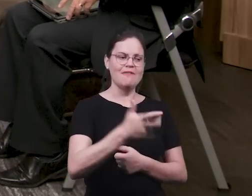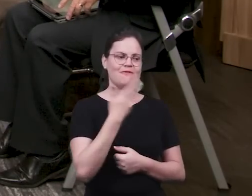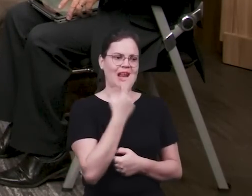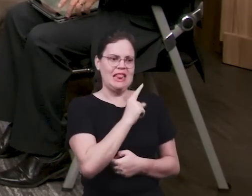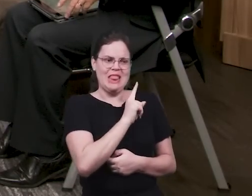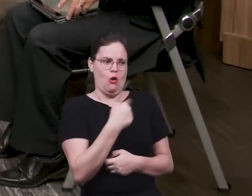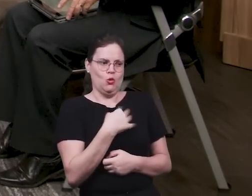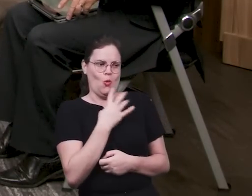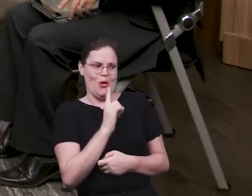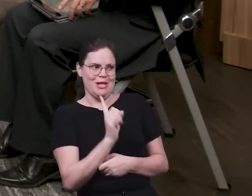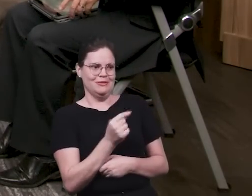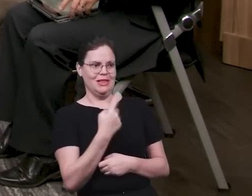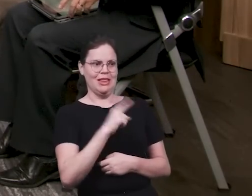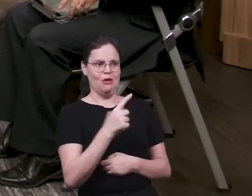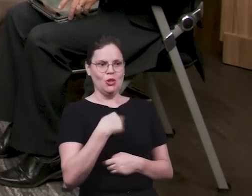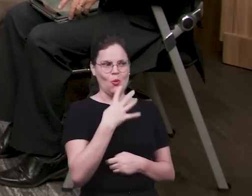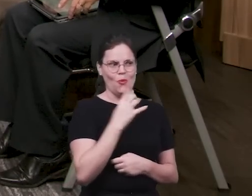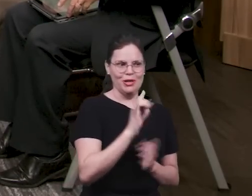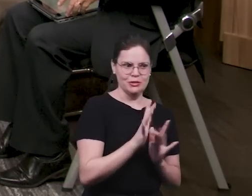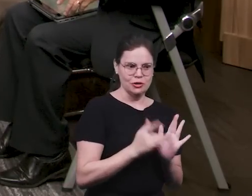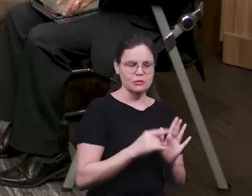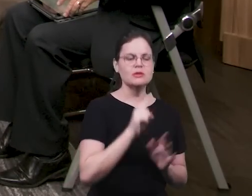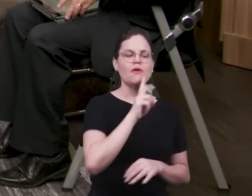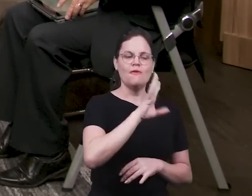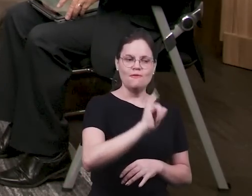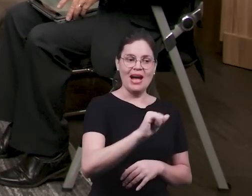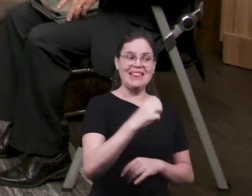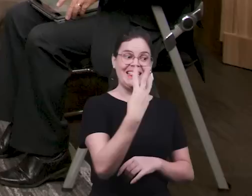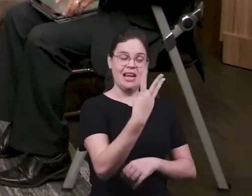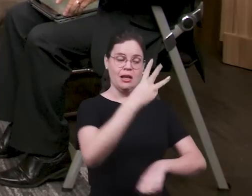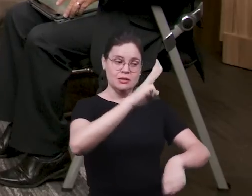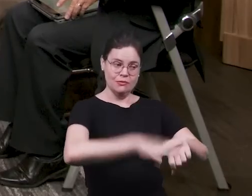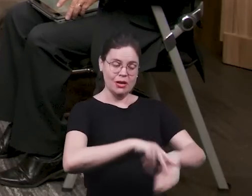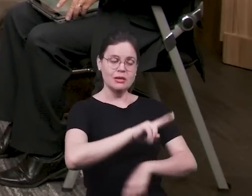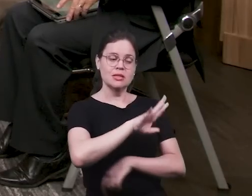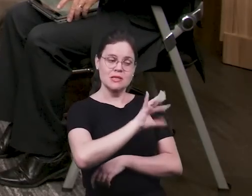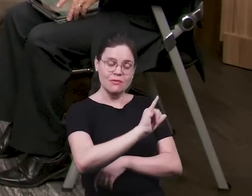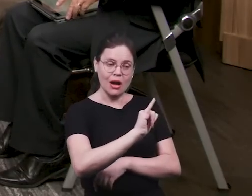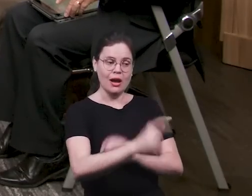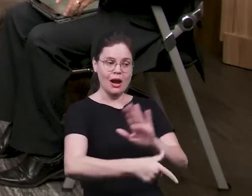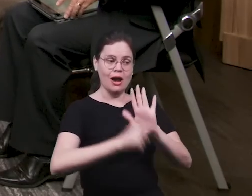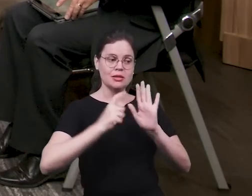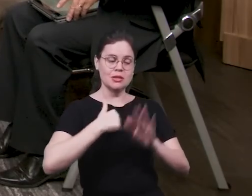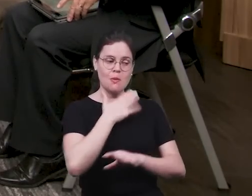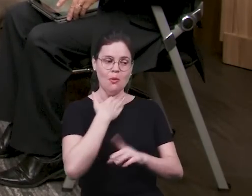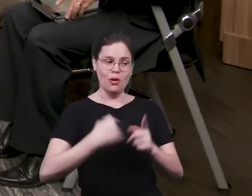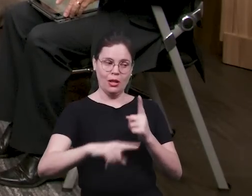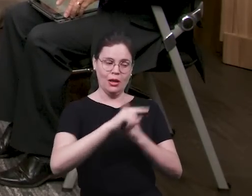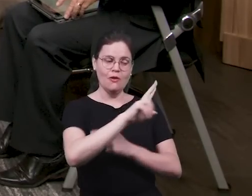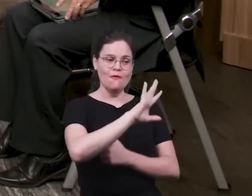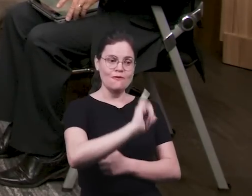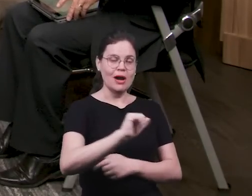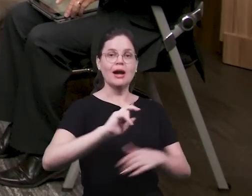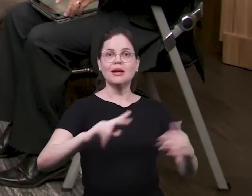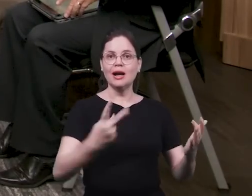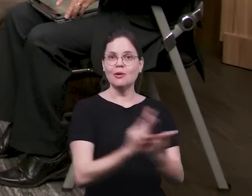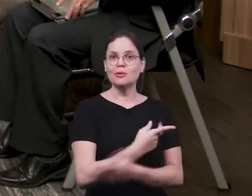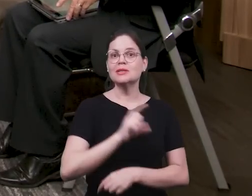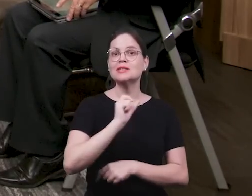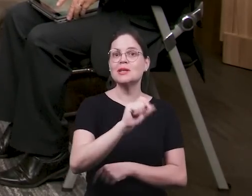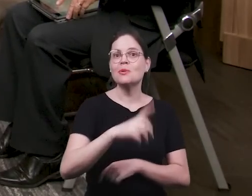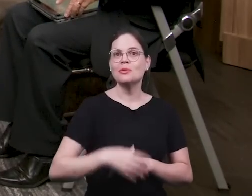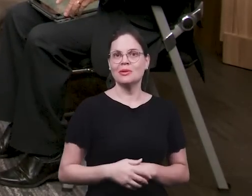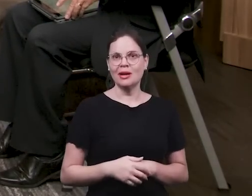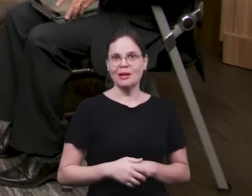profecia na história da igreja, que foi como a mula de Balaão,